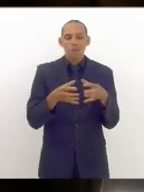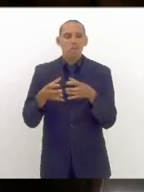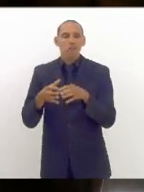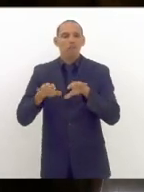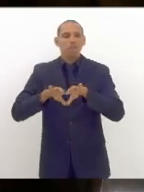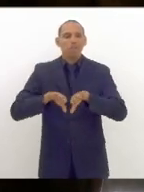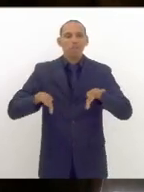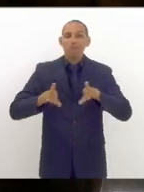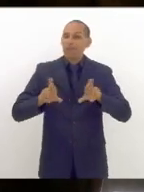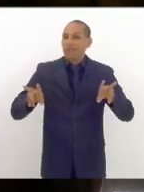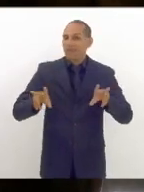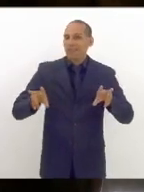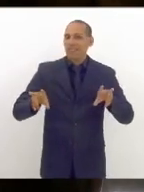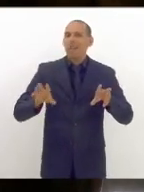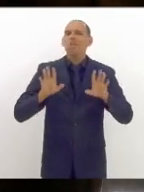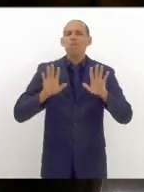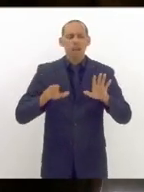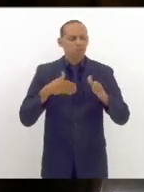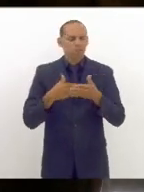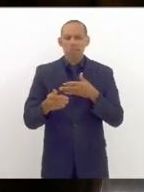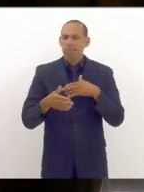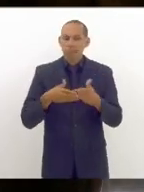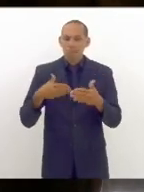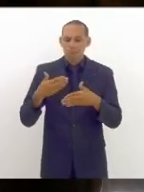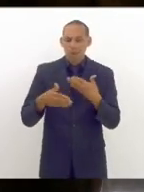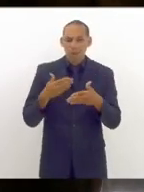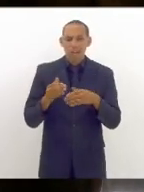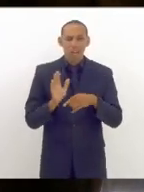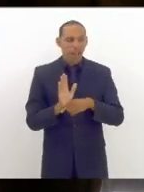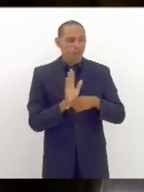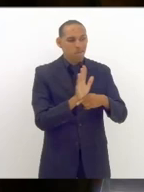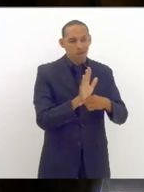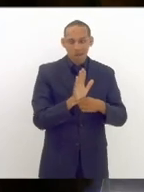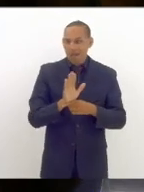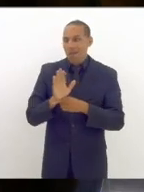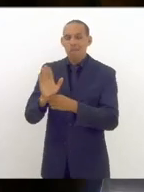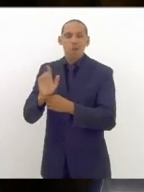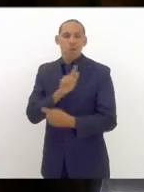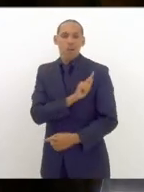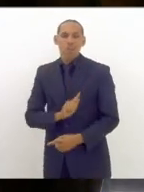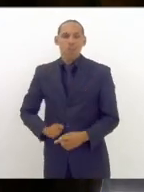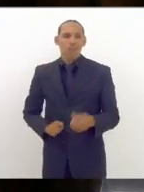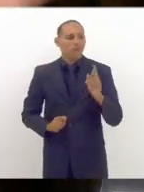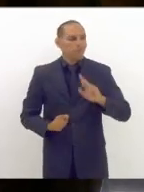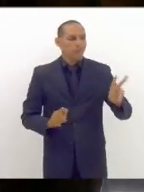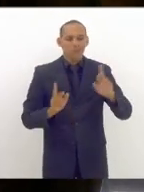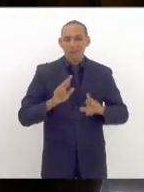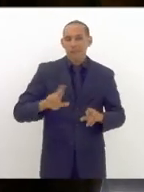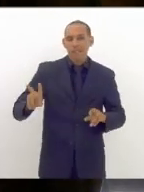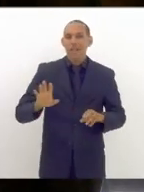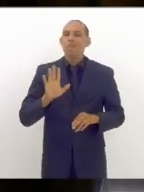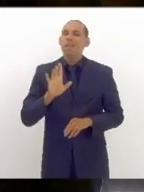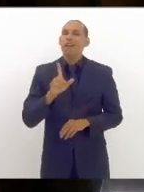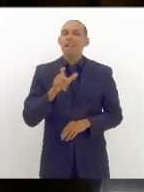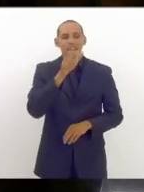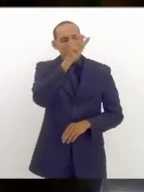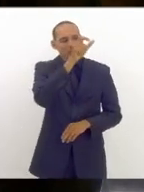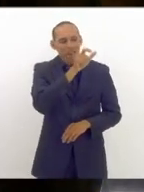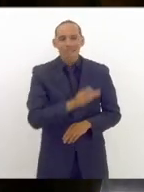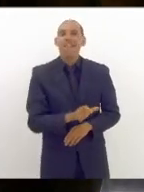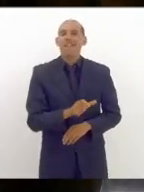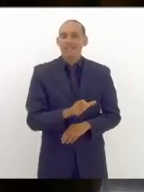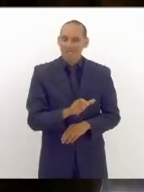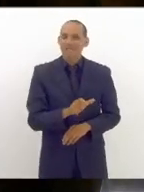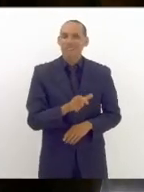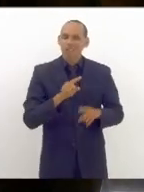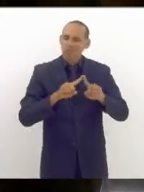processo, mesmo estando em chapas diferentes, apoiando candidatos a governador diferentes, a gente encontrou na figura desse brilhante